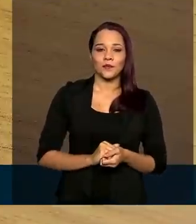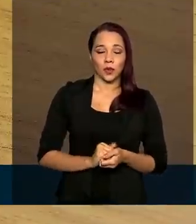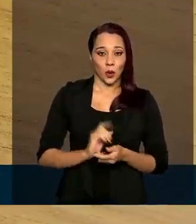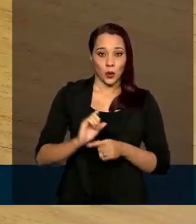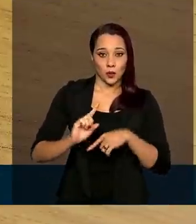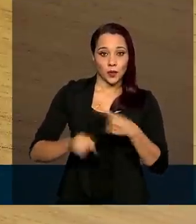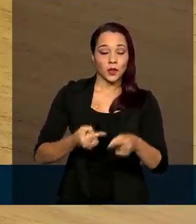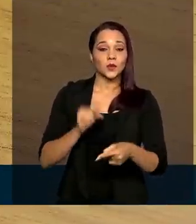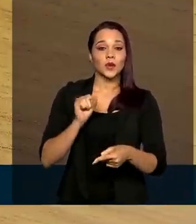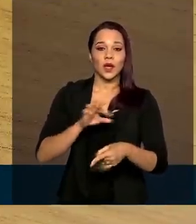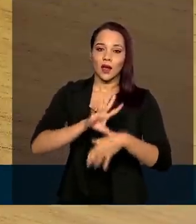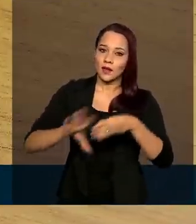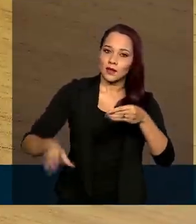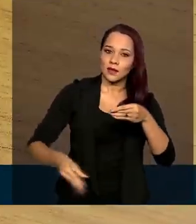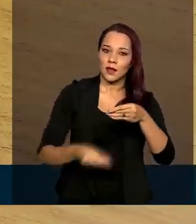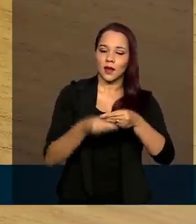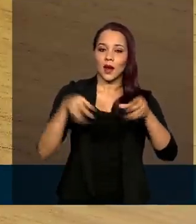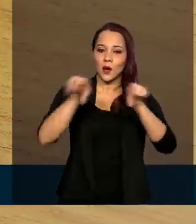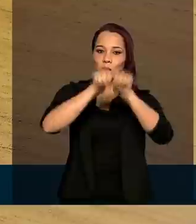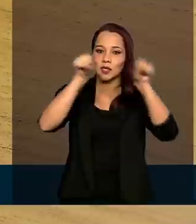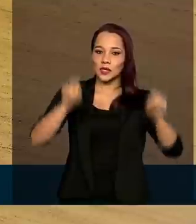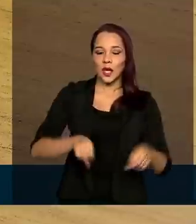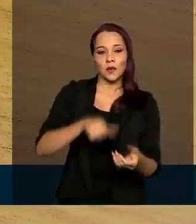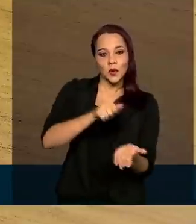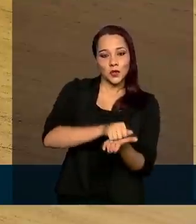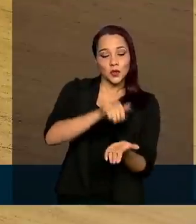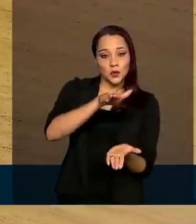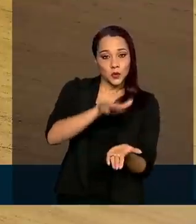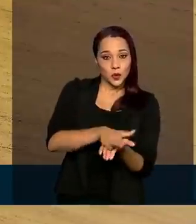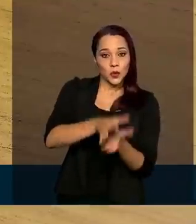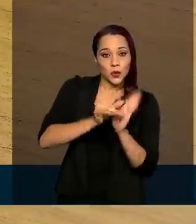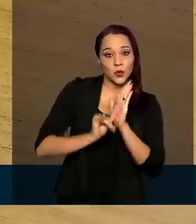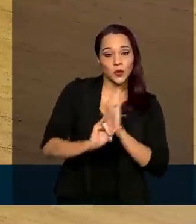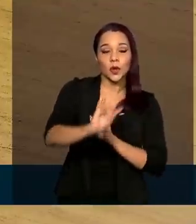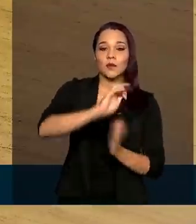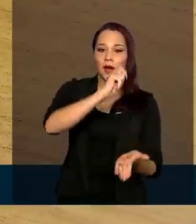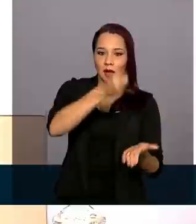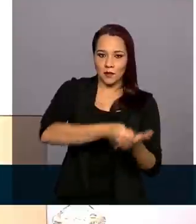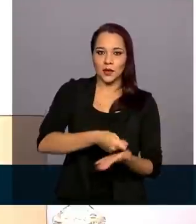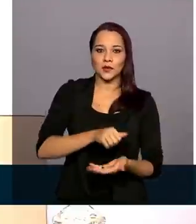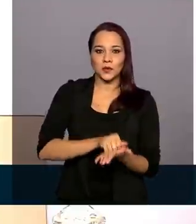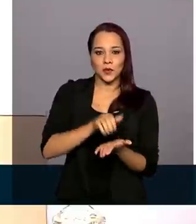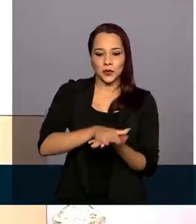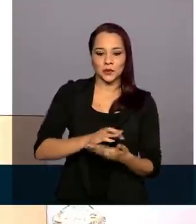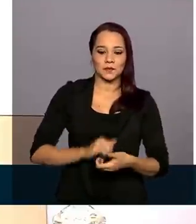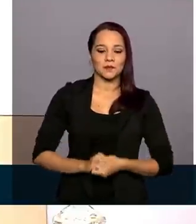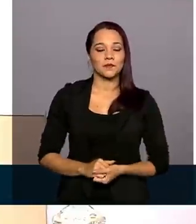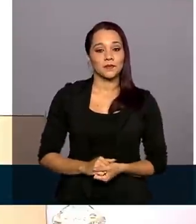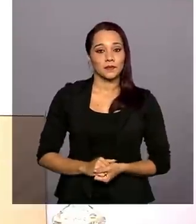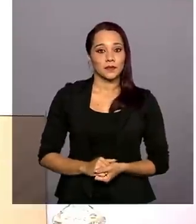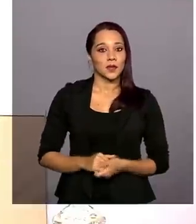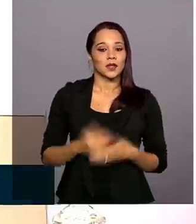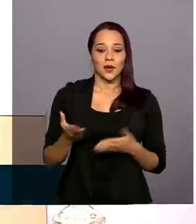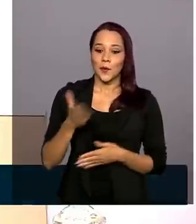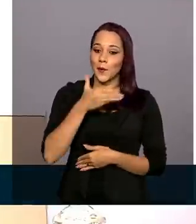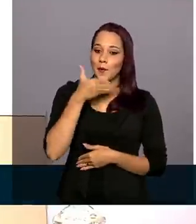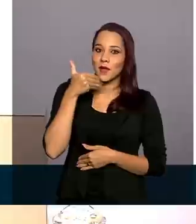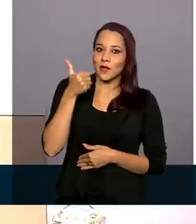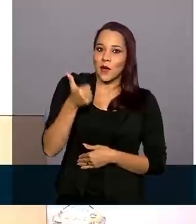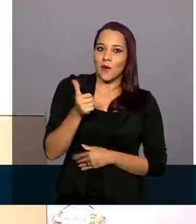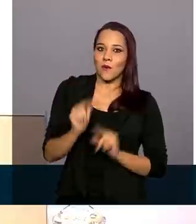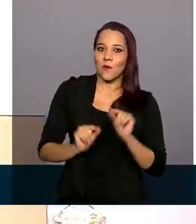passo é integrar o sistema de notificações e pagamento de multas. Nada melhor do que trazer